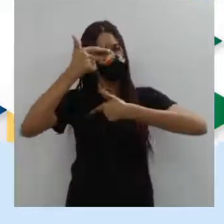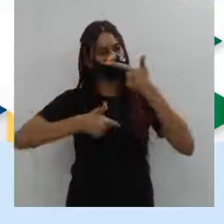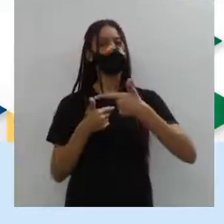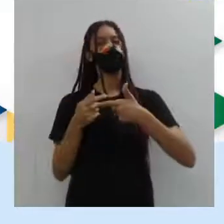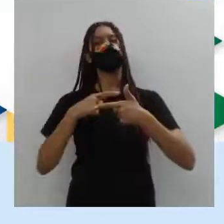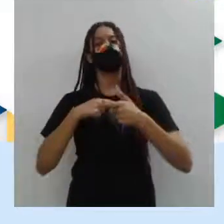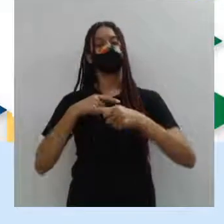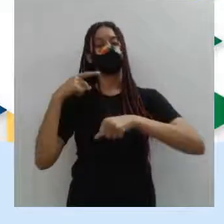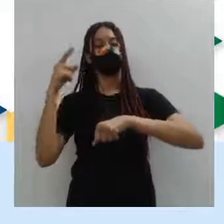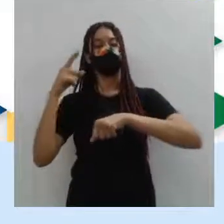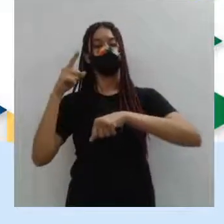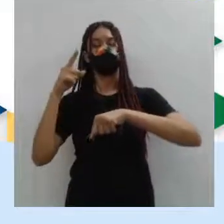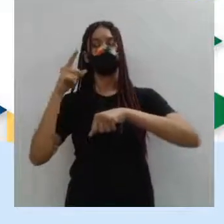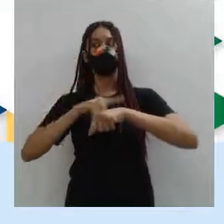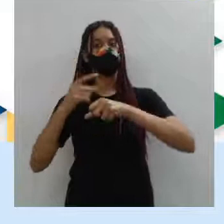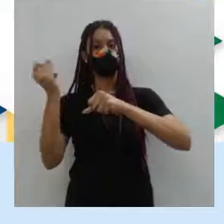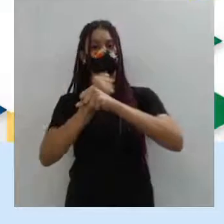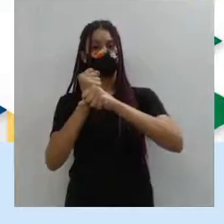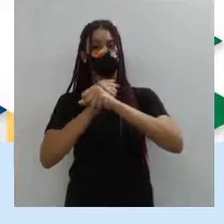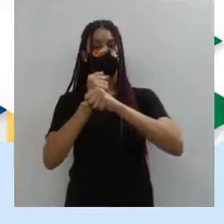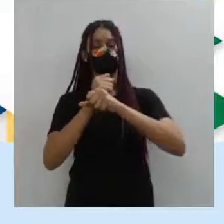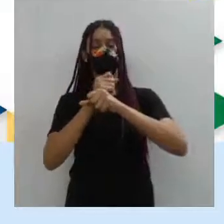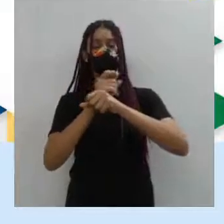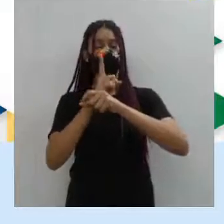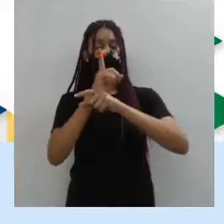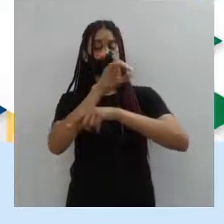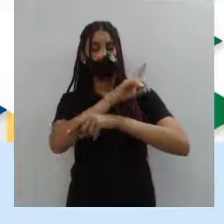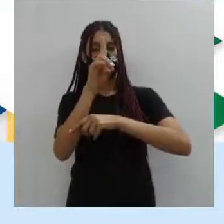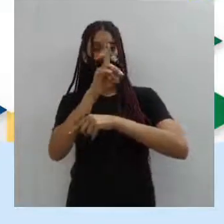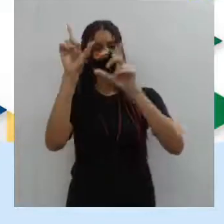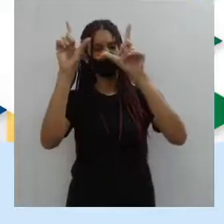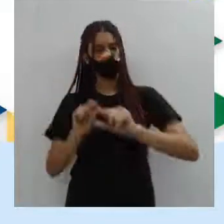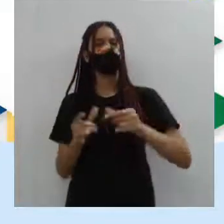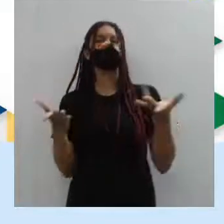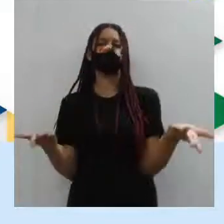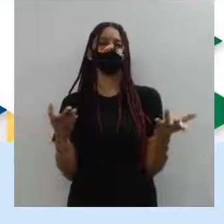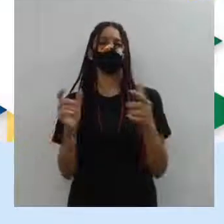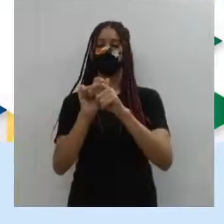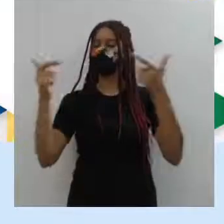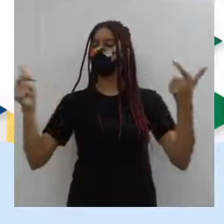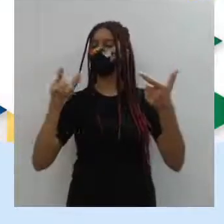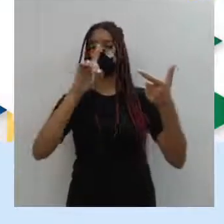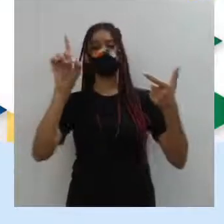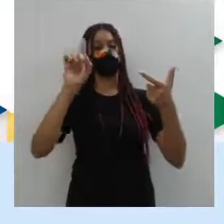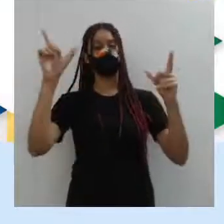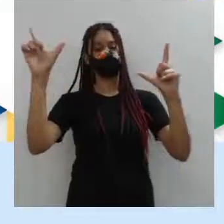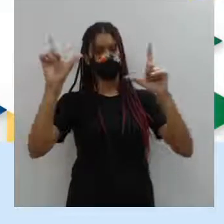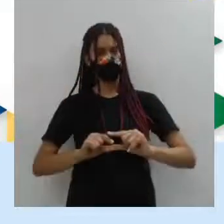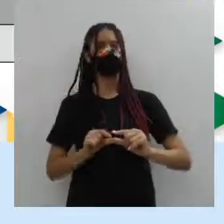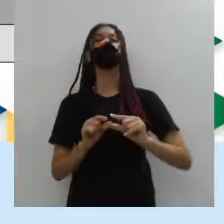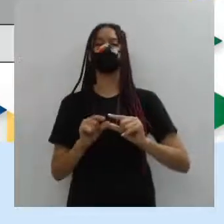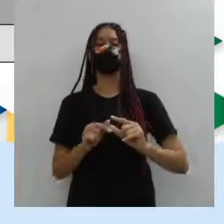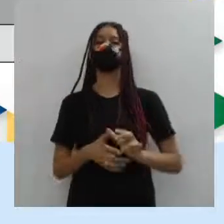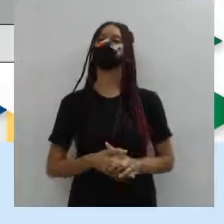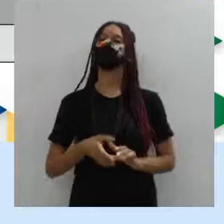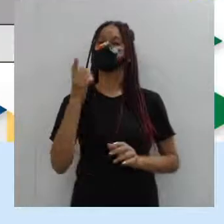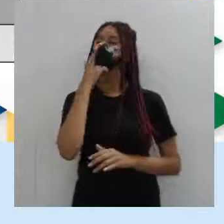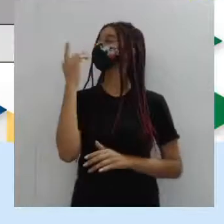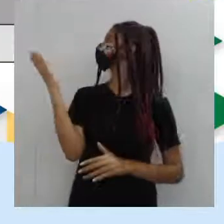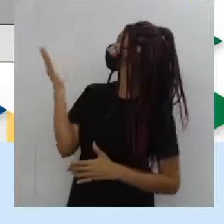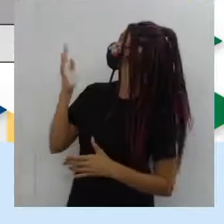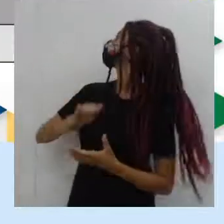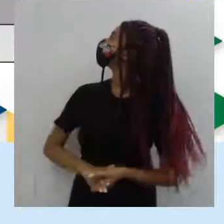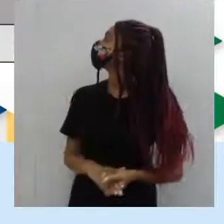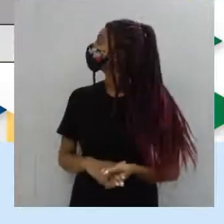o tempo de dias aí é obrigatório diminuir, não vai aumentar, não é proporção direta, tá bom? Então segue comigo.